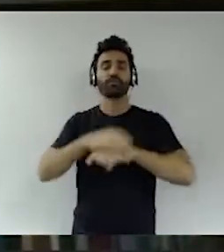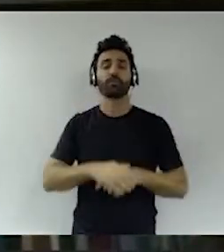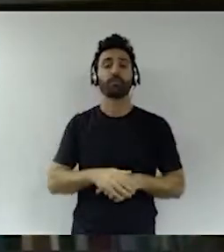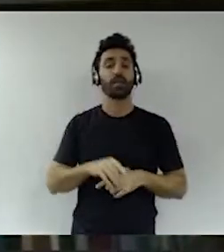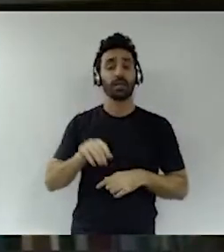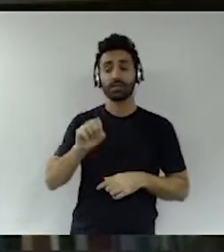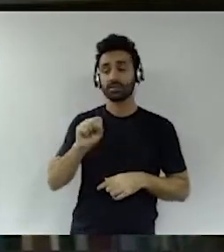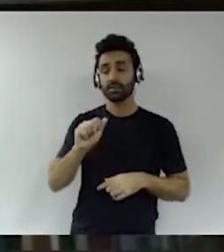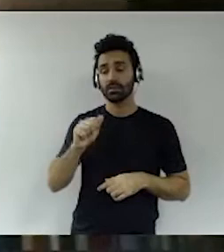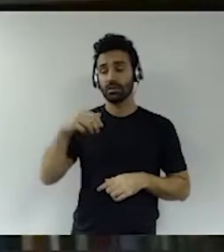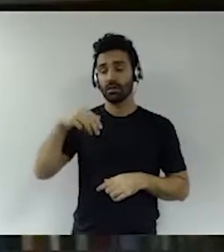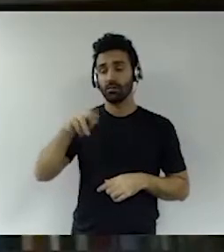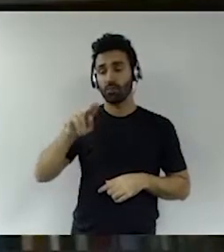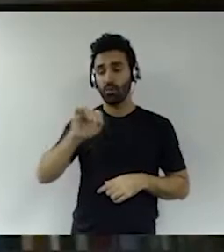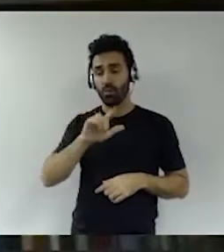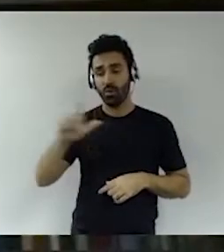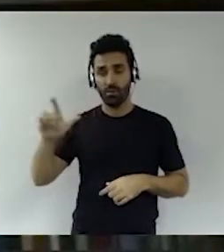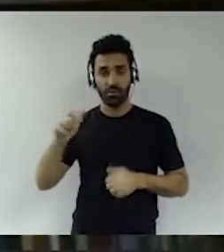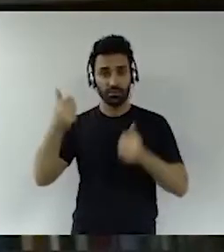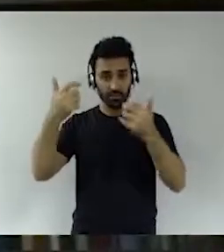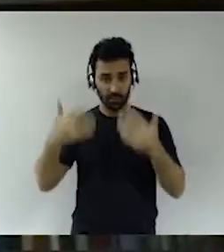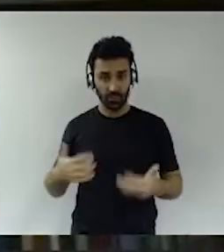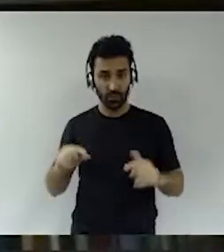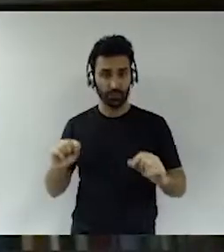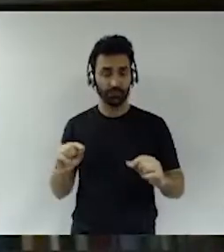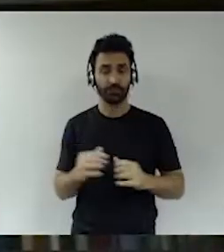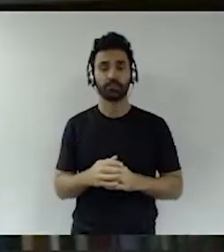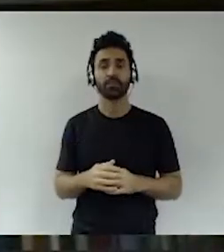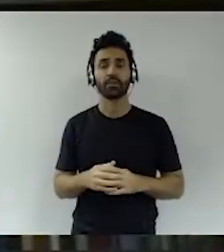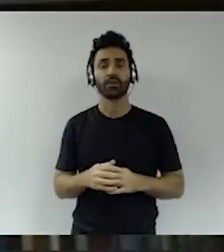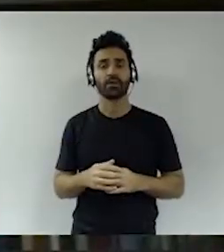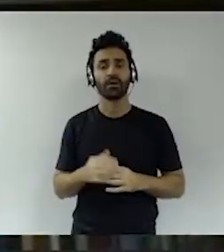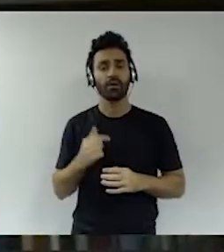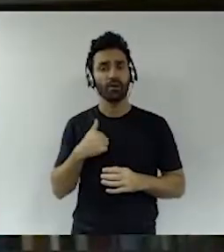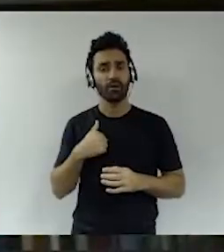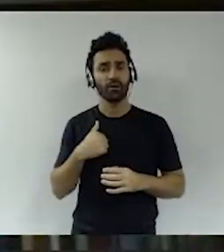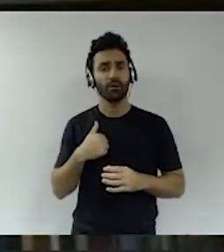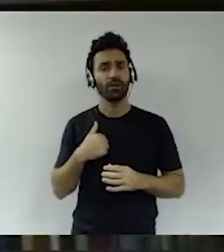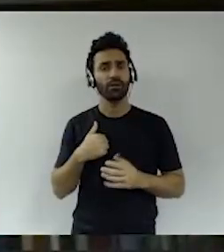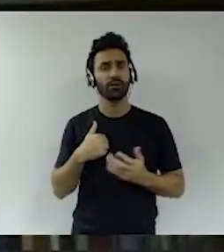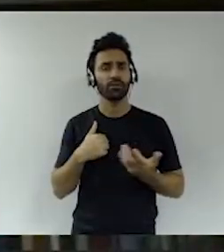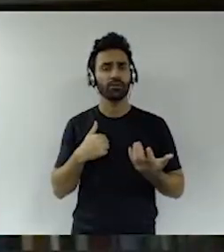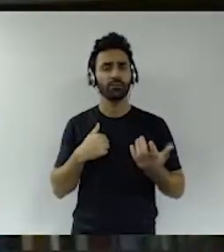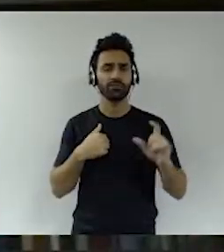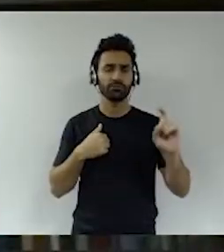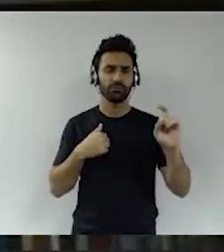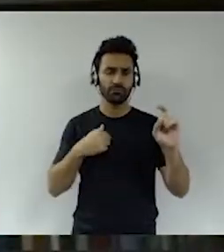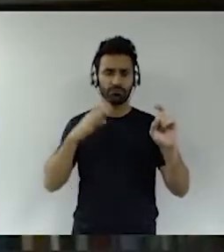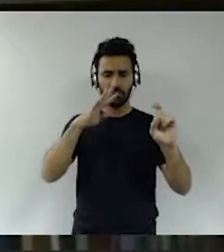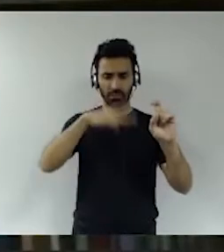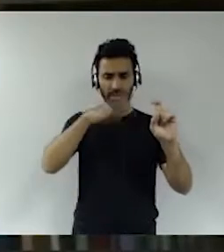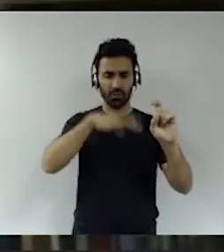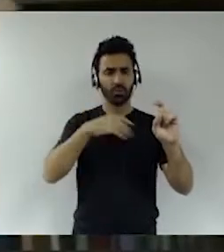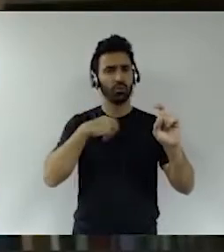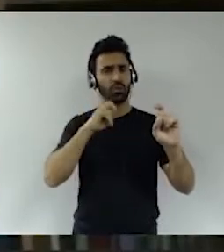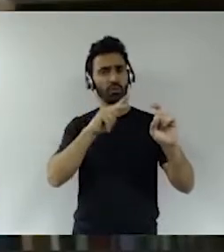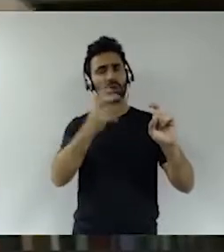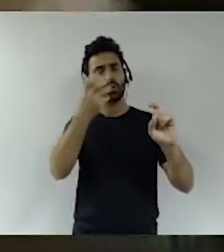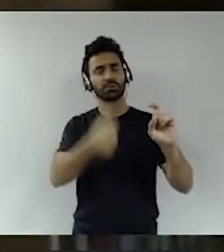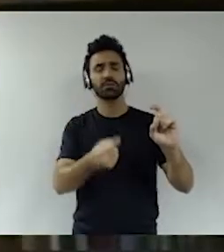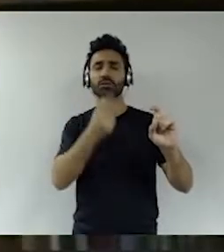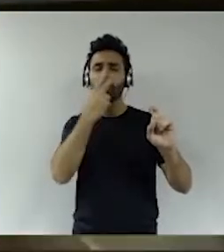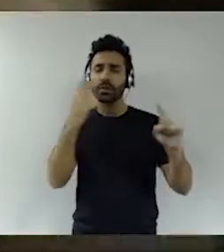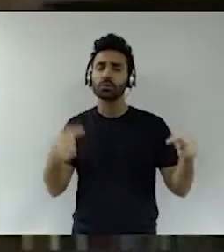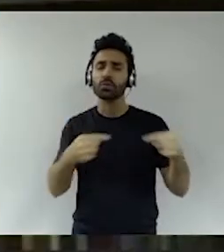disse assim, olha, eu concedo uma certa verdade a esse mito. Ele até diz, a essa